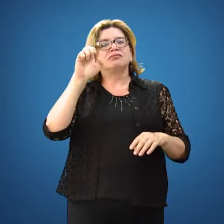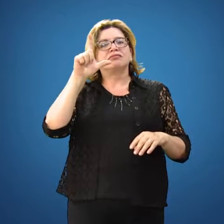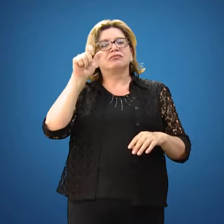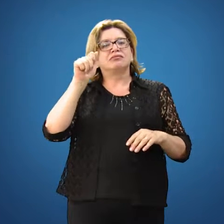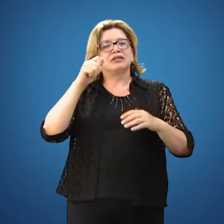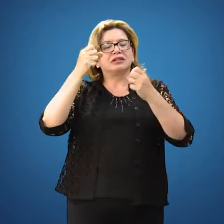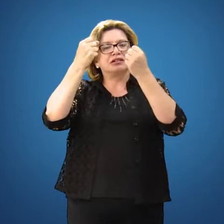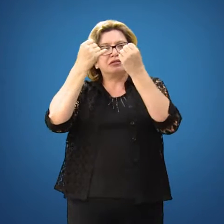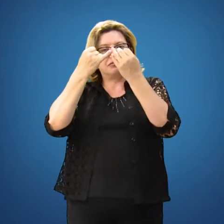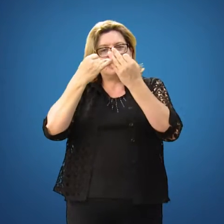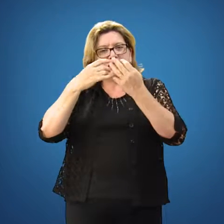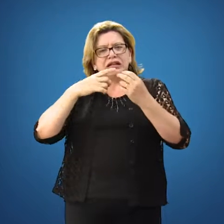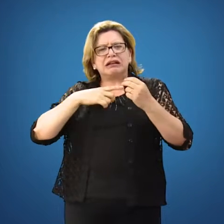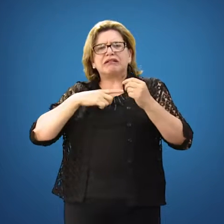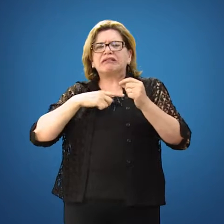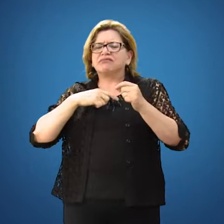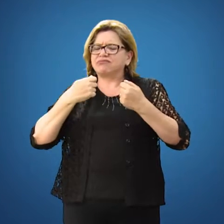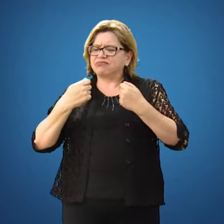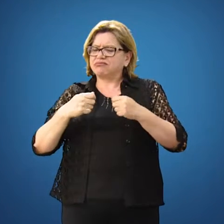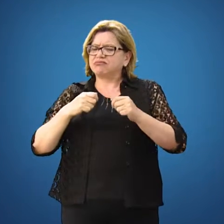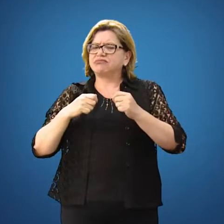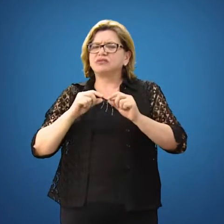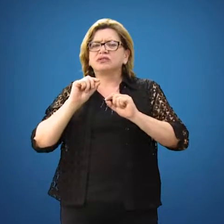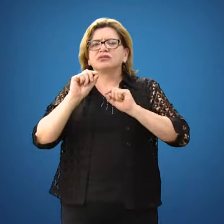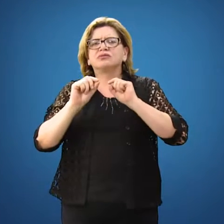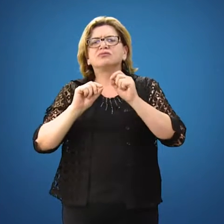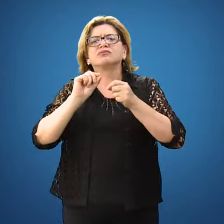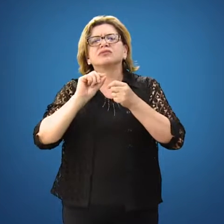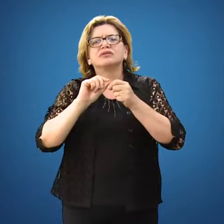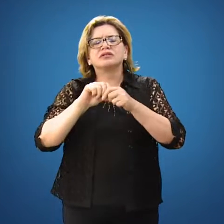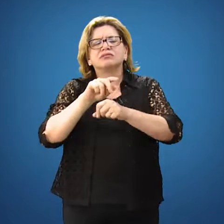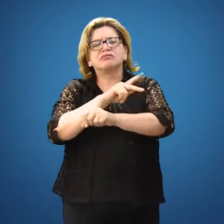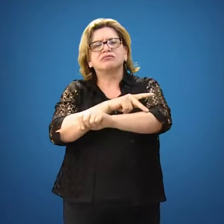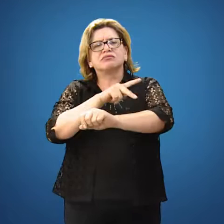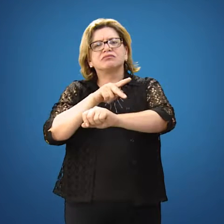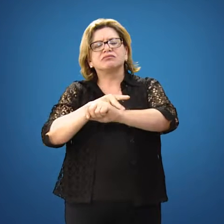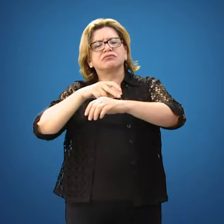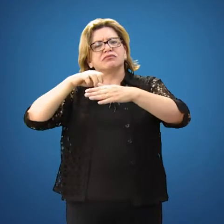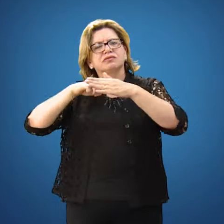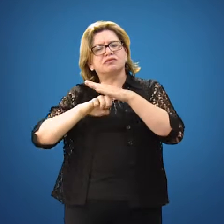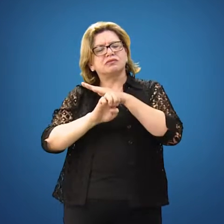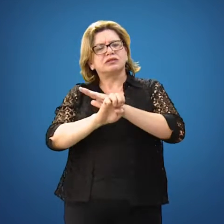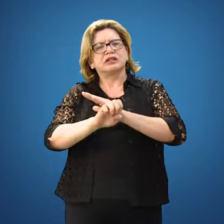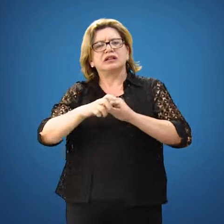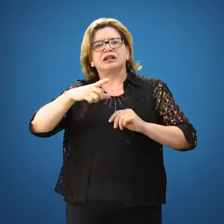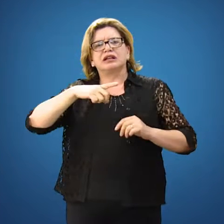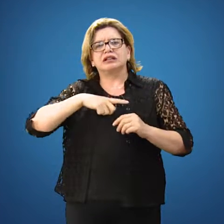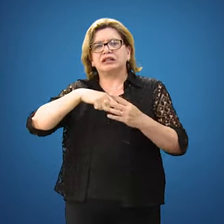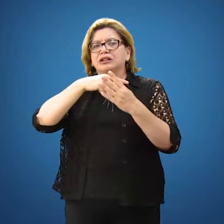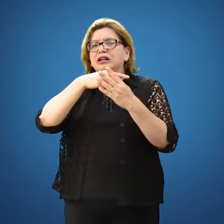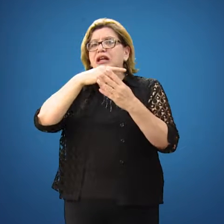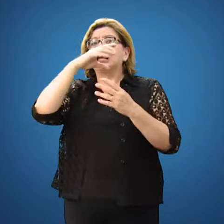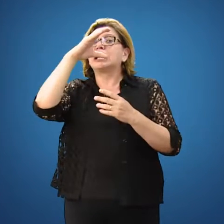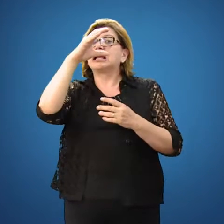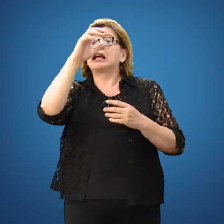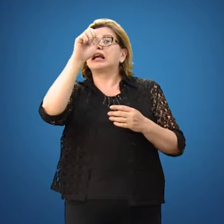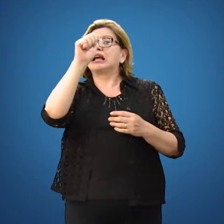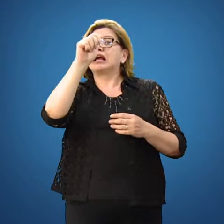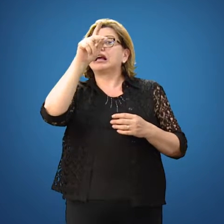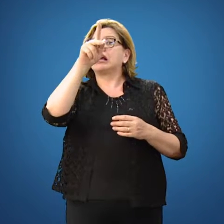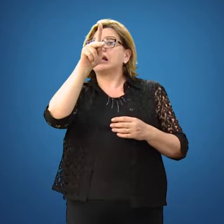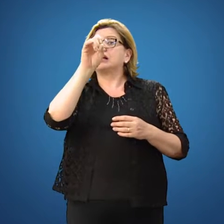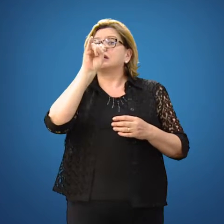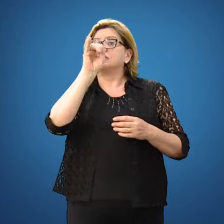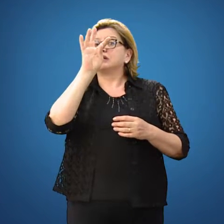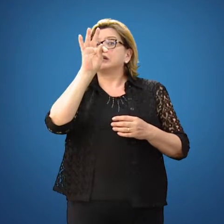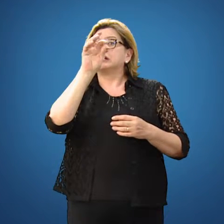existem capitais necessários para implantar na pedagogia empreendedora. Existem 4 capitais. O primeiro é o